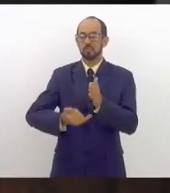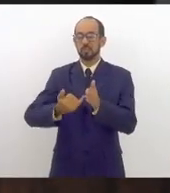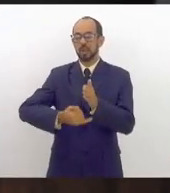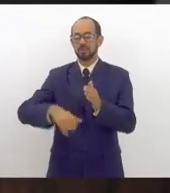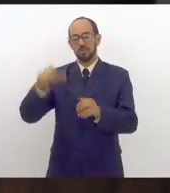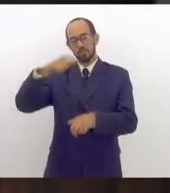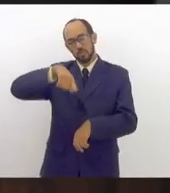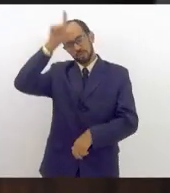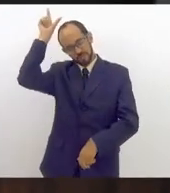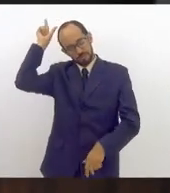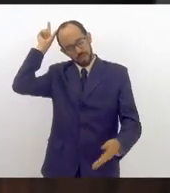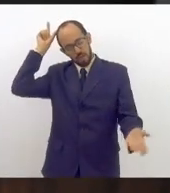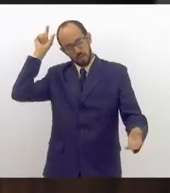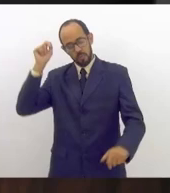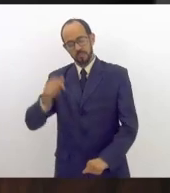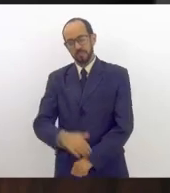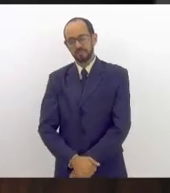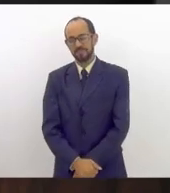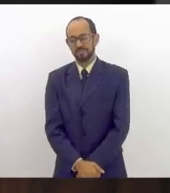Paulo.